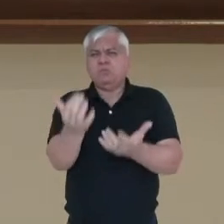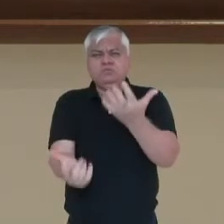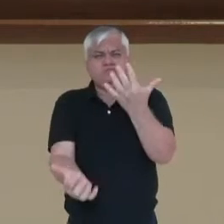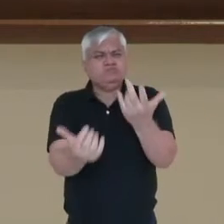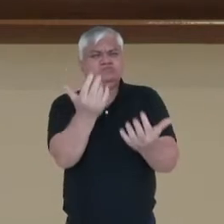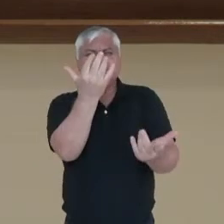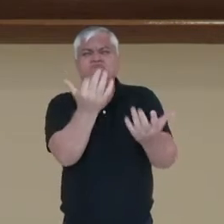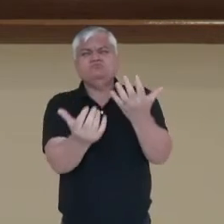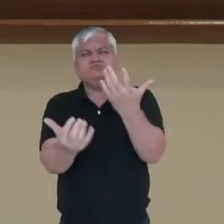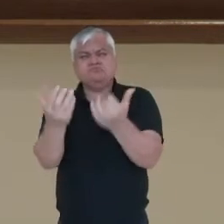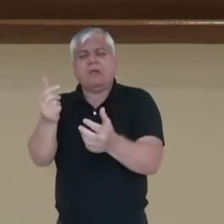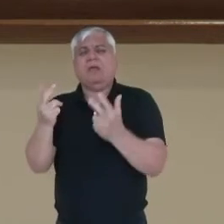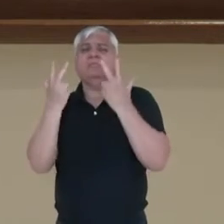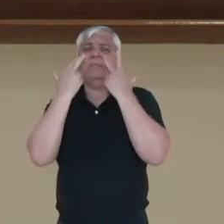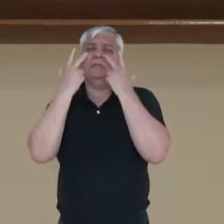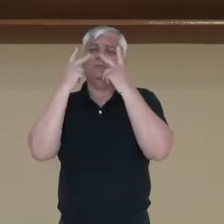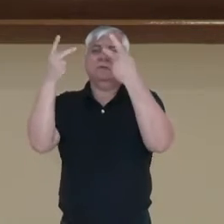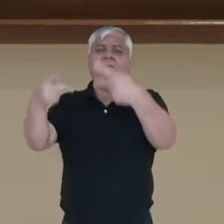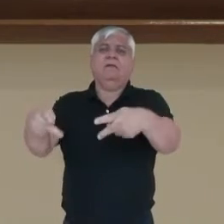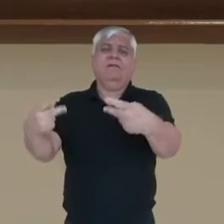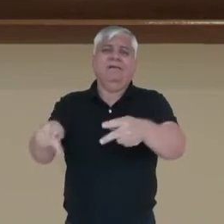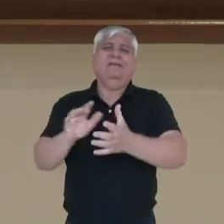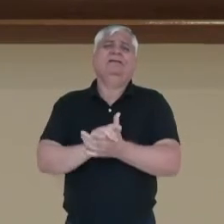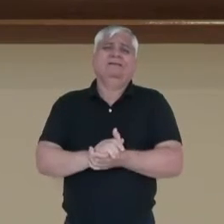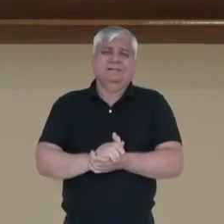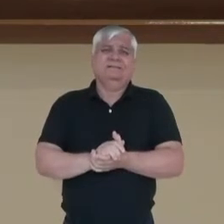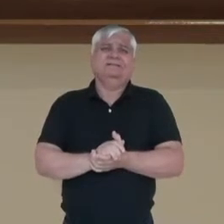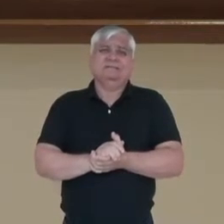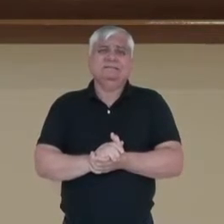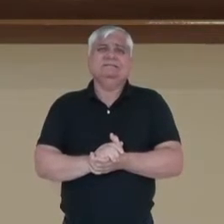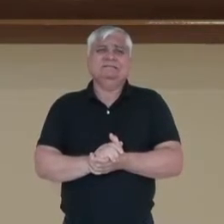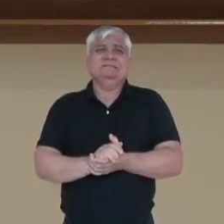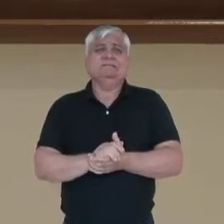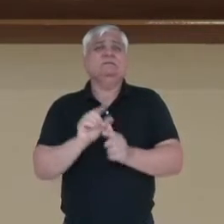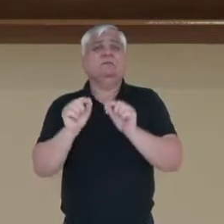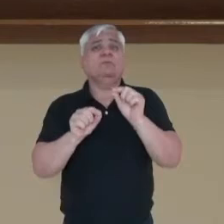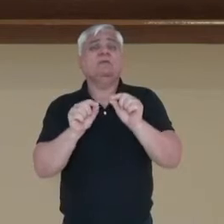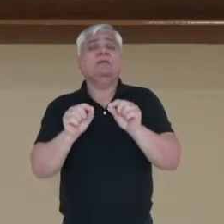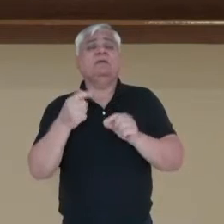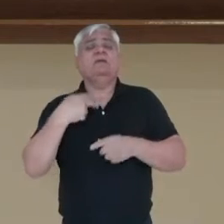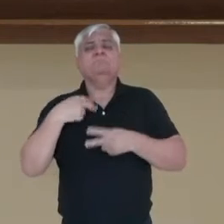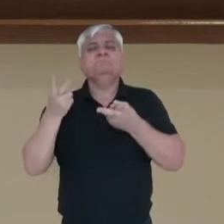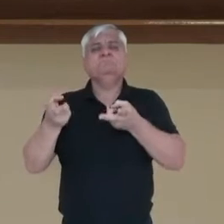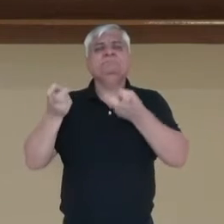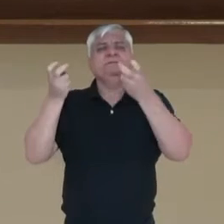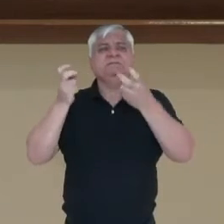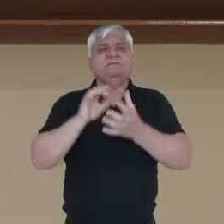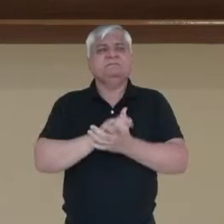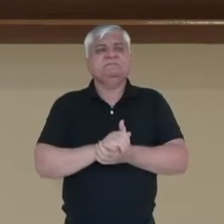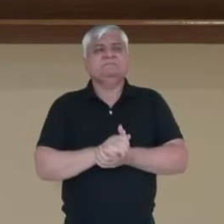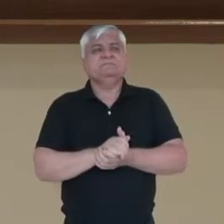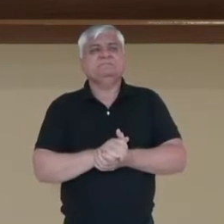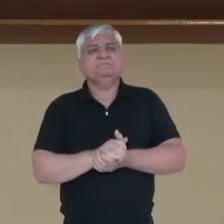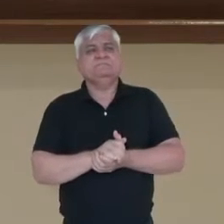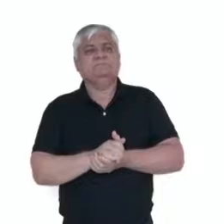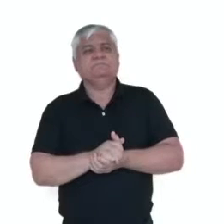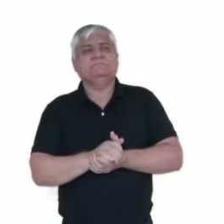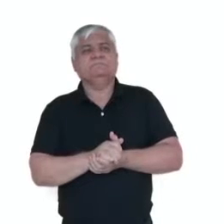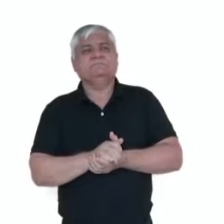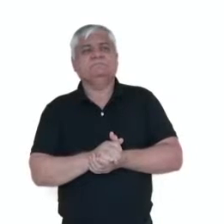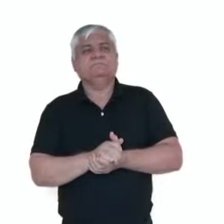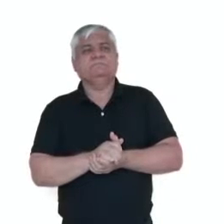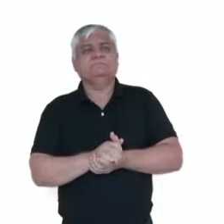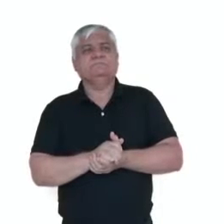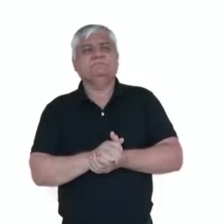um desastre ecológico sem precedentes. Então, o que a gente observa aqui?